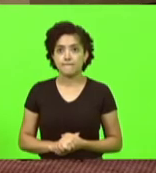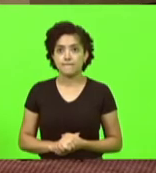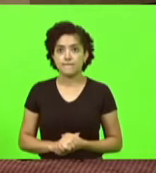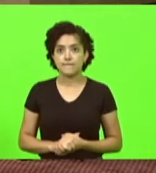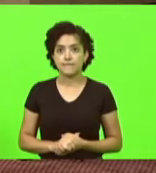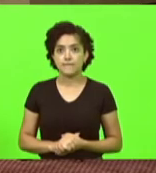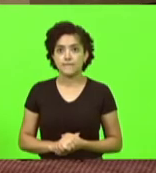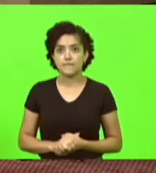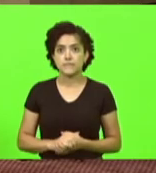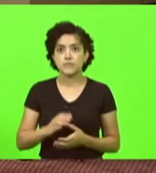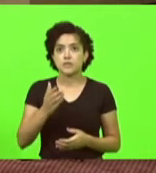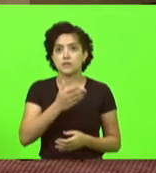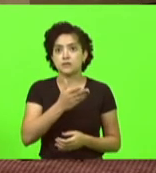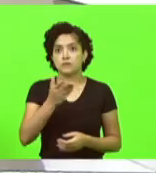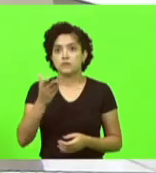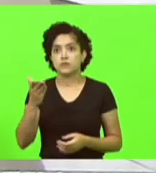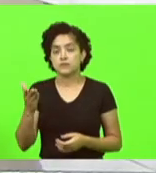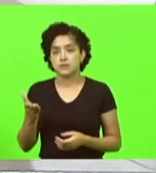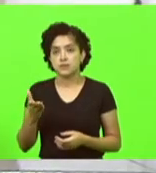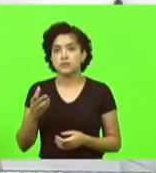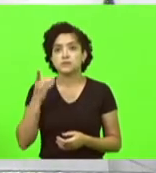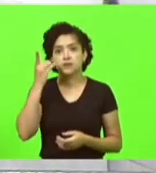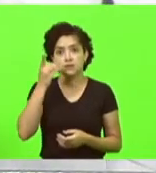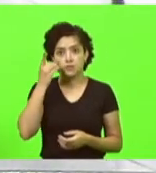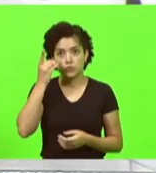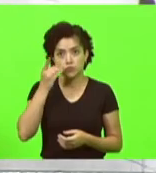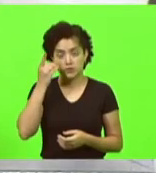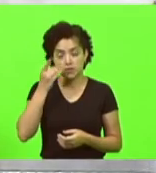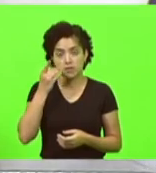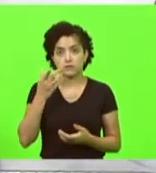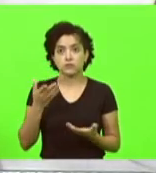Senhores deputados, senhoras deputadas, também temos aqui,